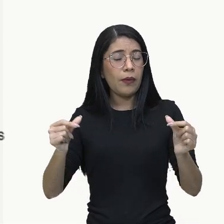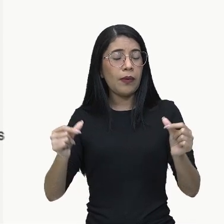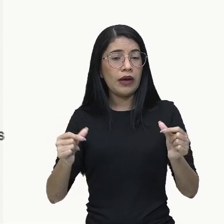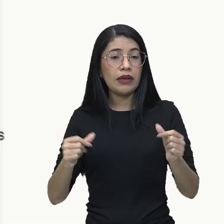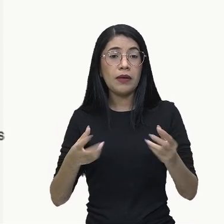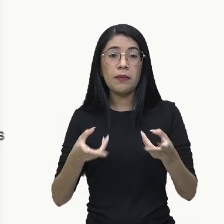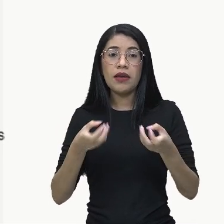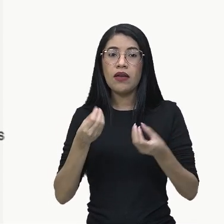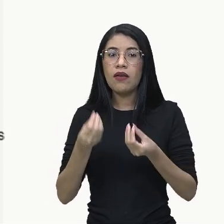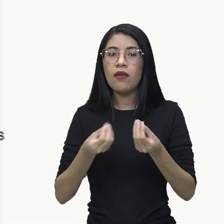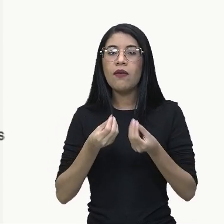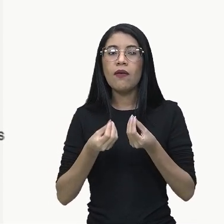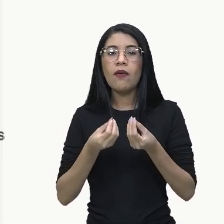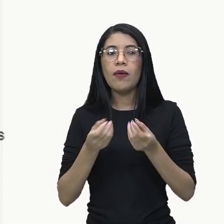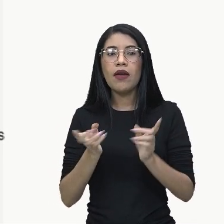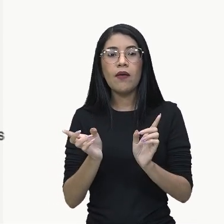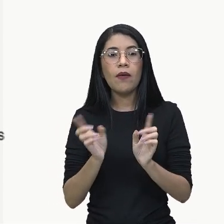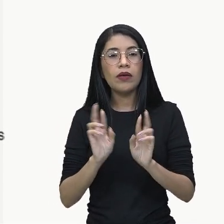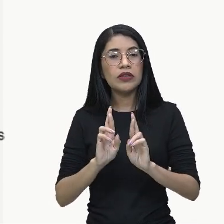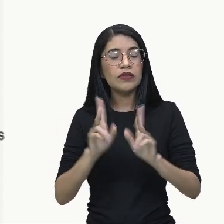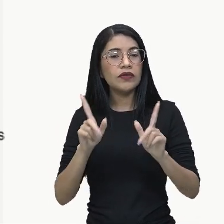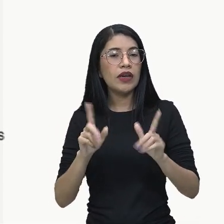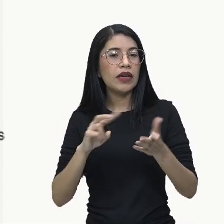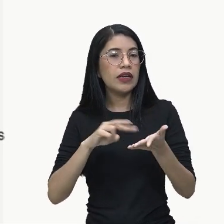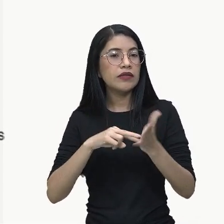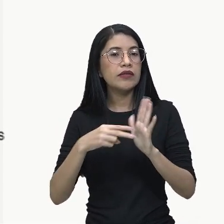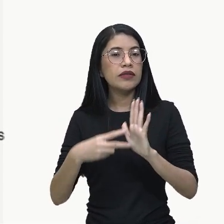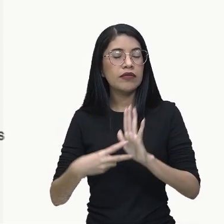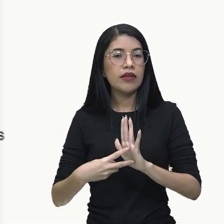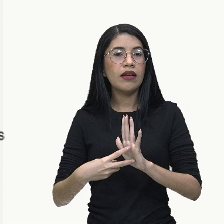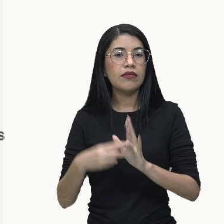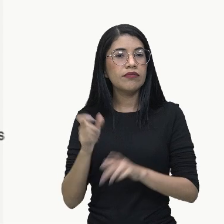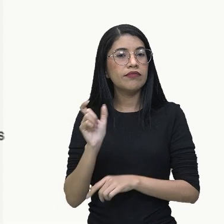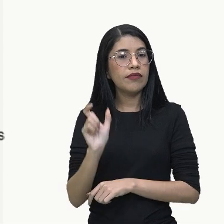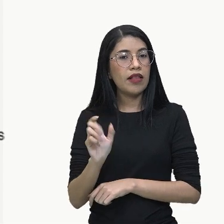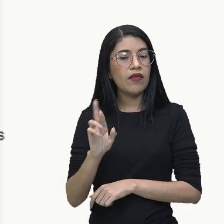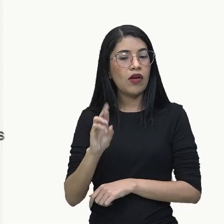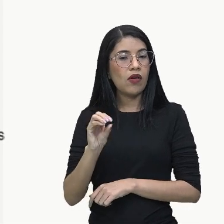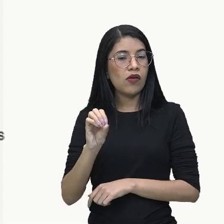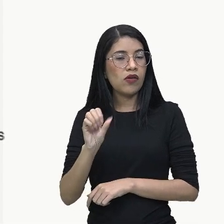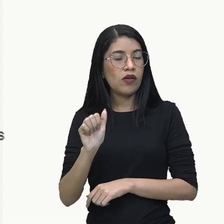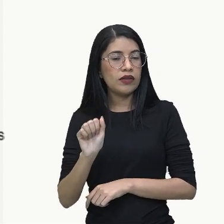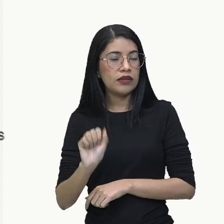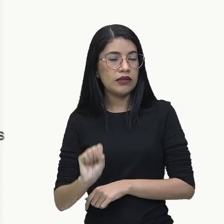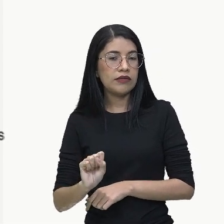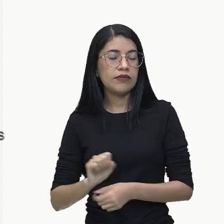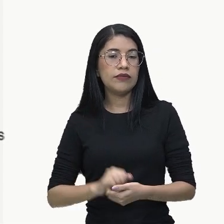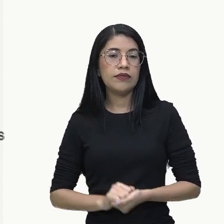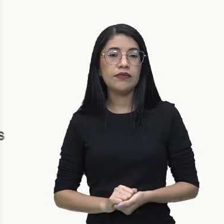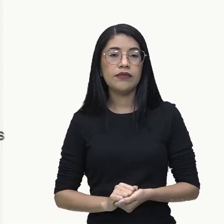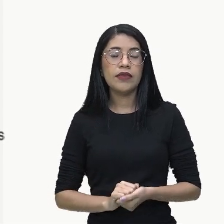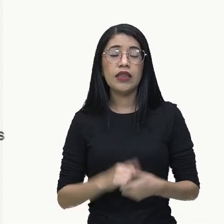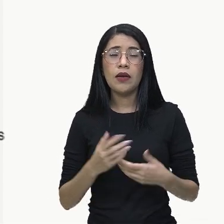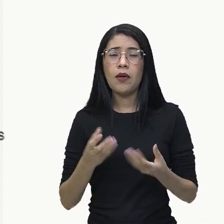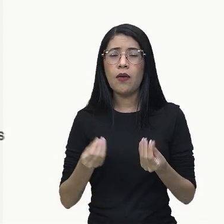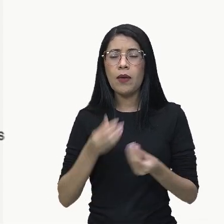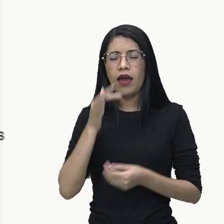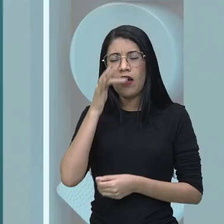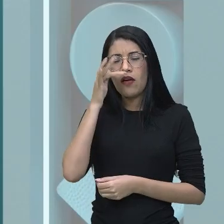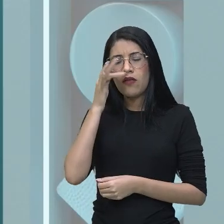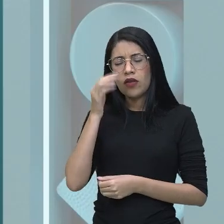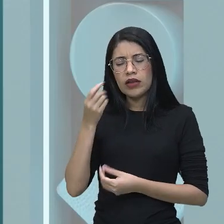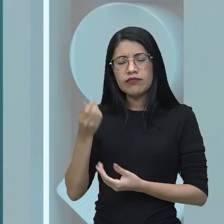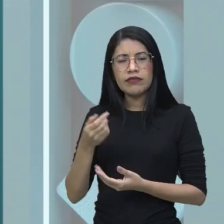inverte a ideia o sentido exatamente da palavra a Rosa esse ideal de beleza a flor que a gente pode